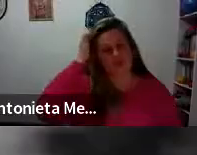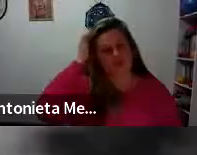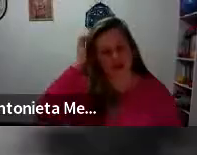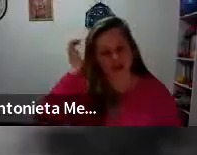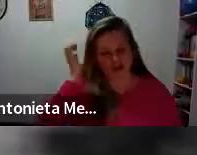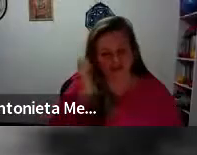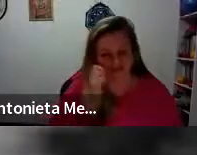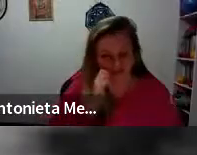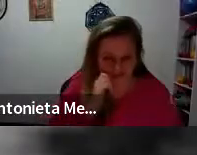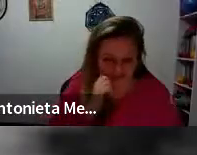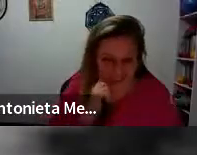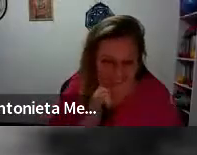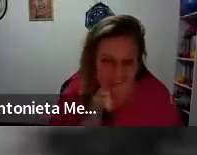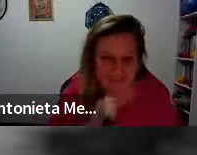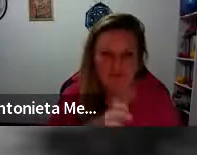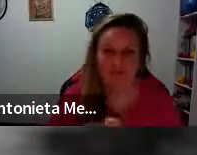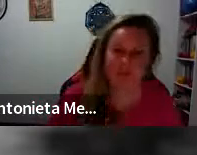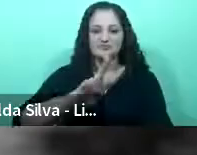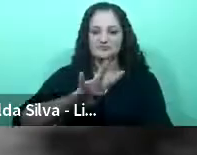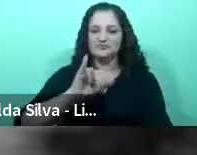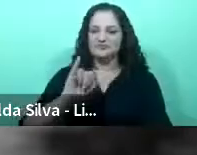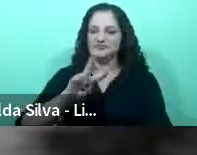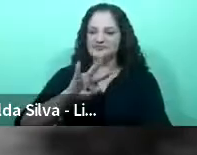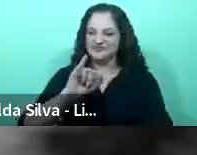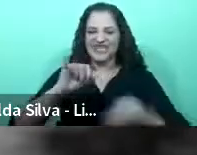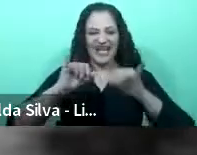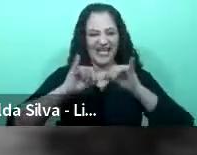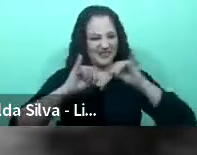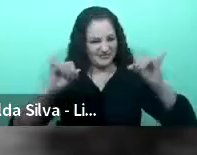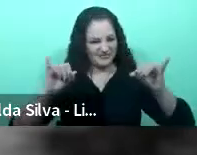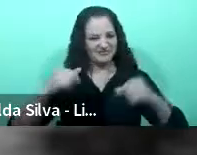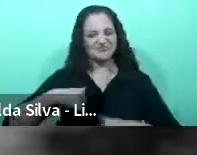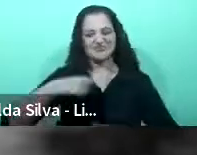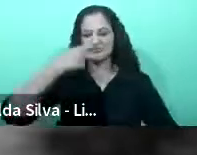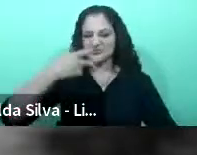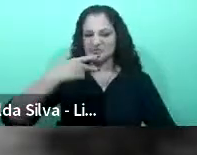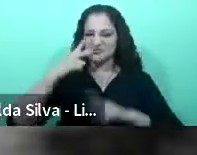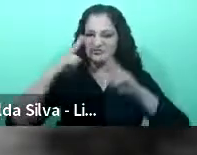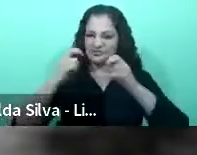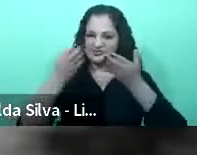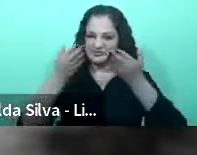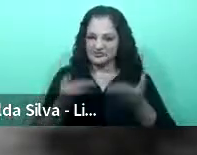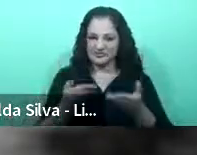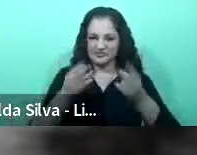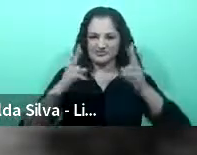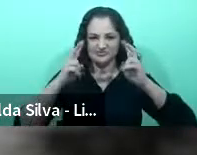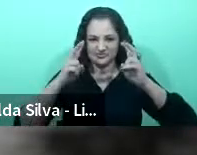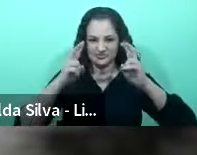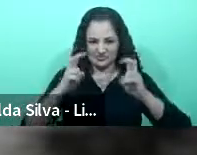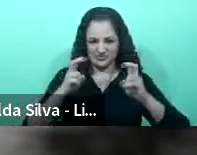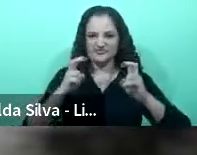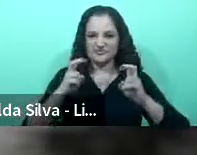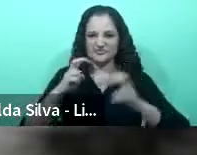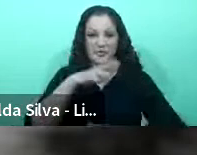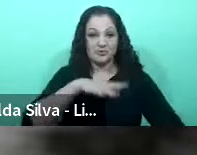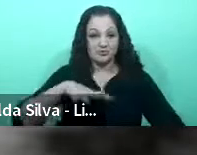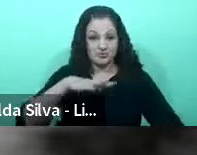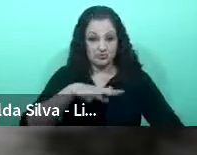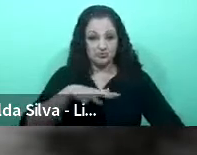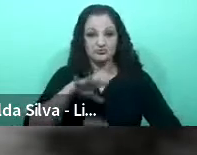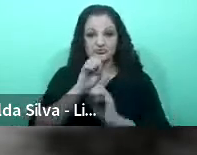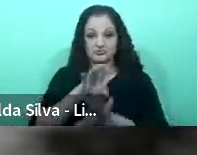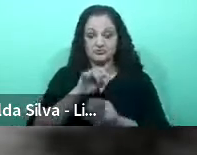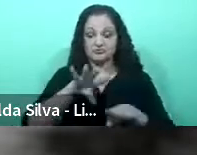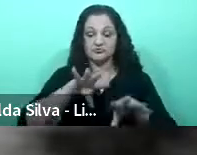Então, como a Vivi anunciou, eu vou falar sobre mercantilização de ensino e a formação